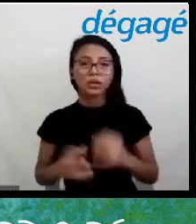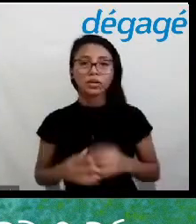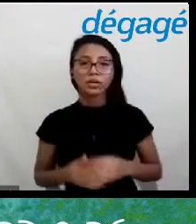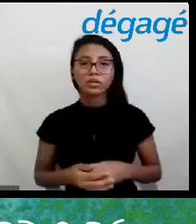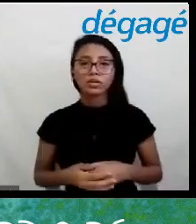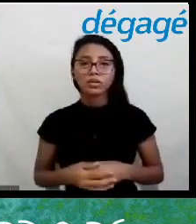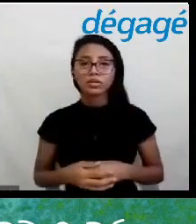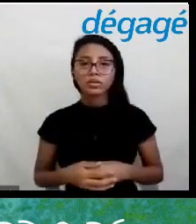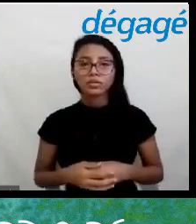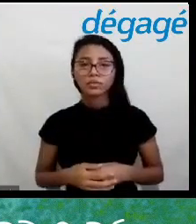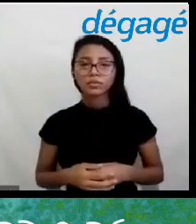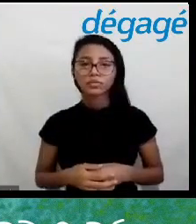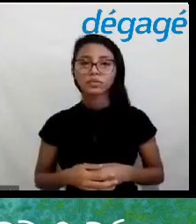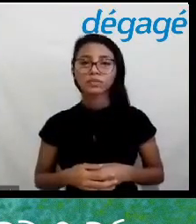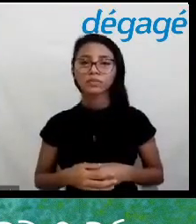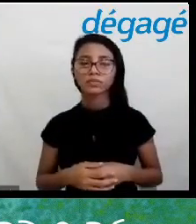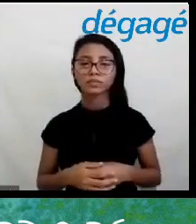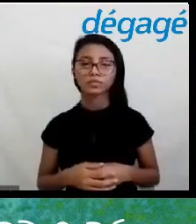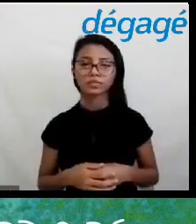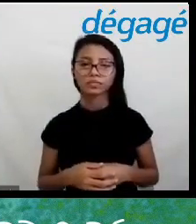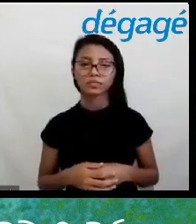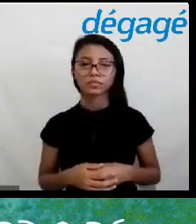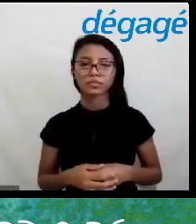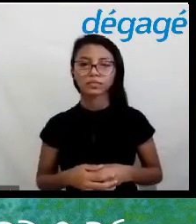né? Falar